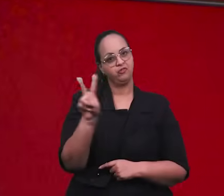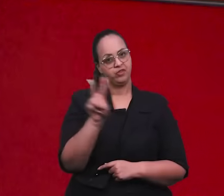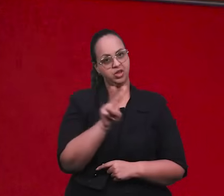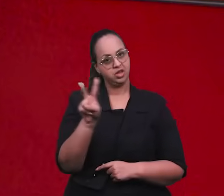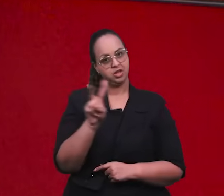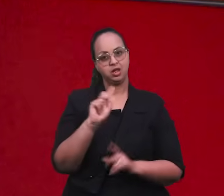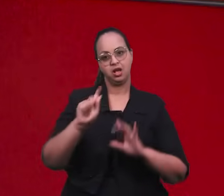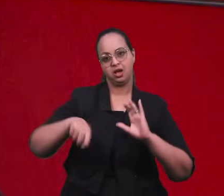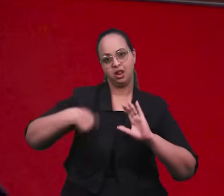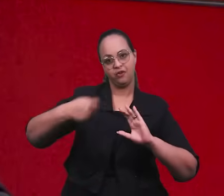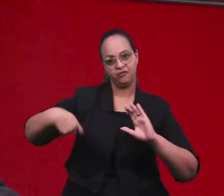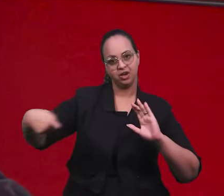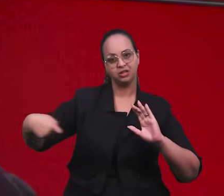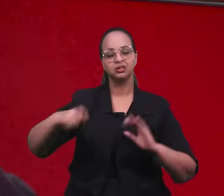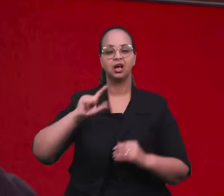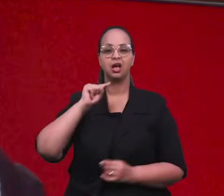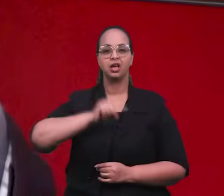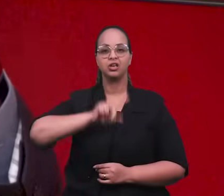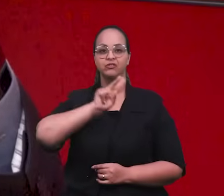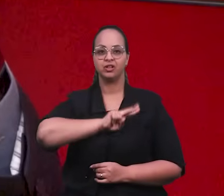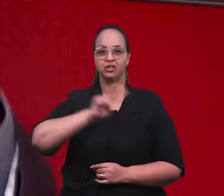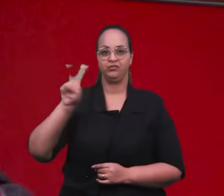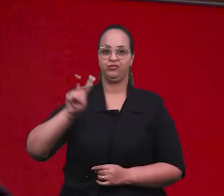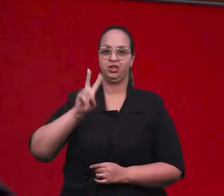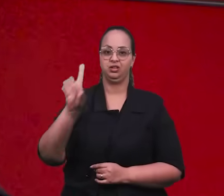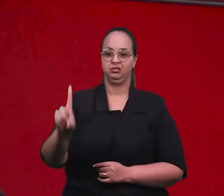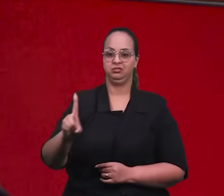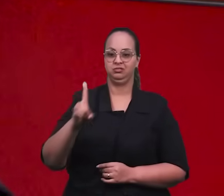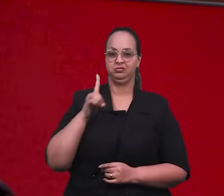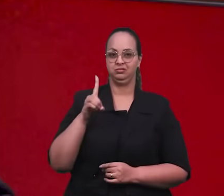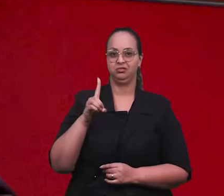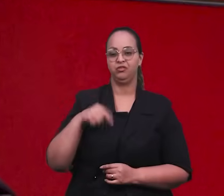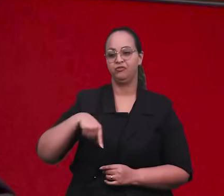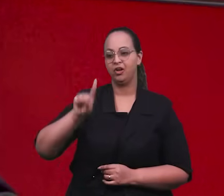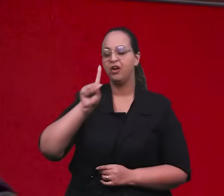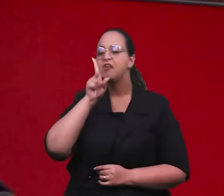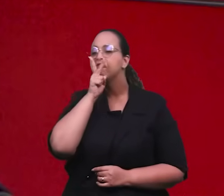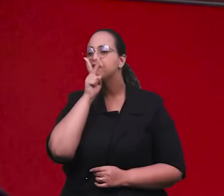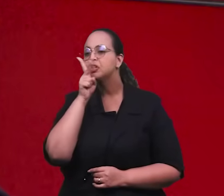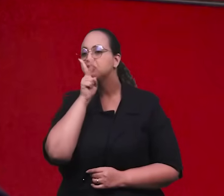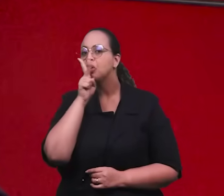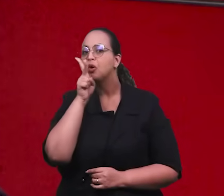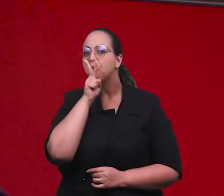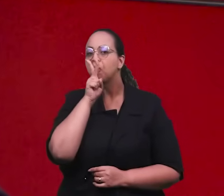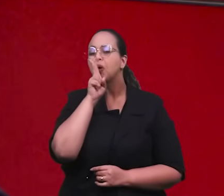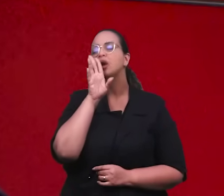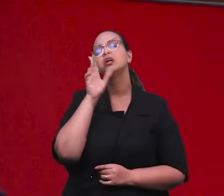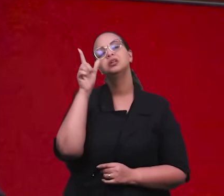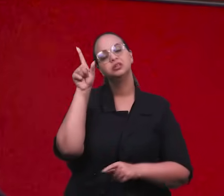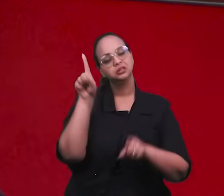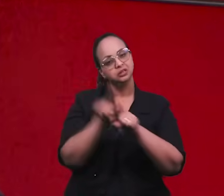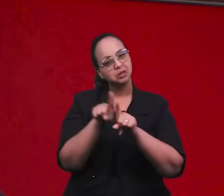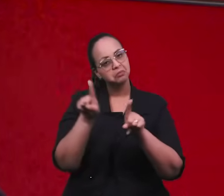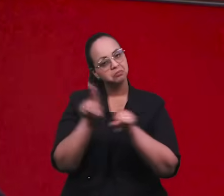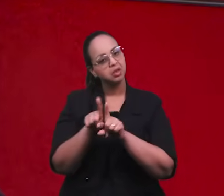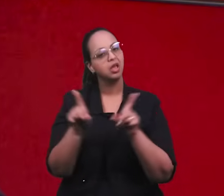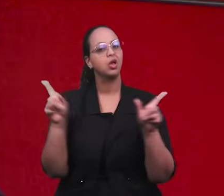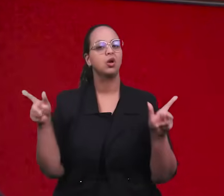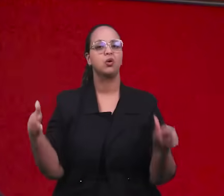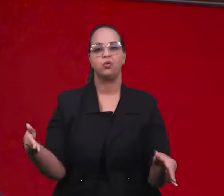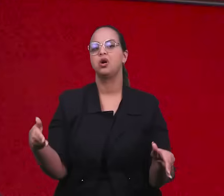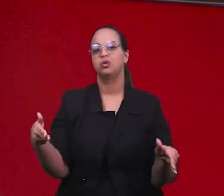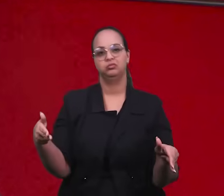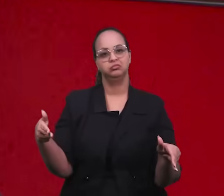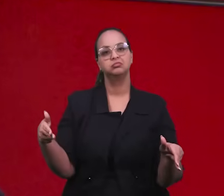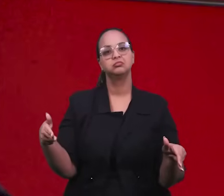gravando nesse momento, nós somos recebidos de uma forma. Vamos para a Vitória aqui do lado, somos recebidos da